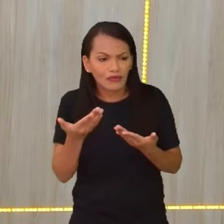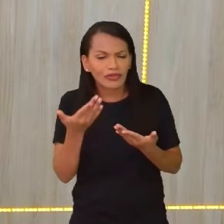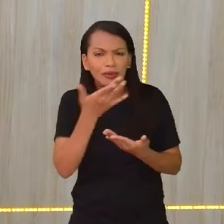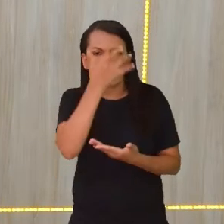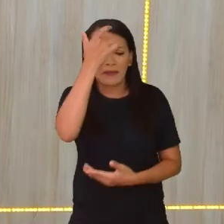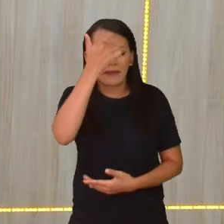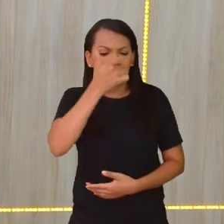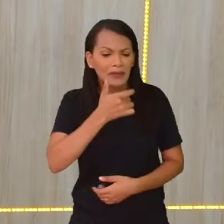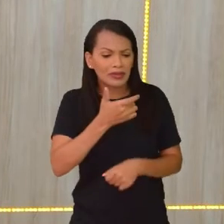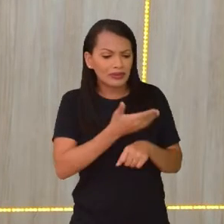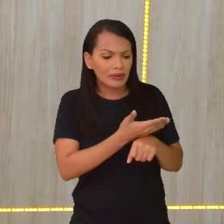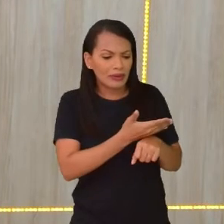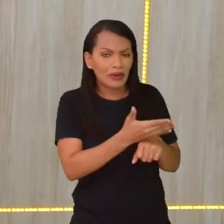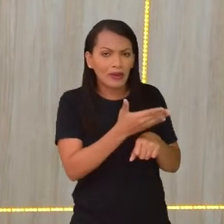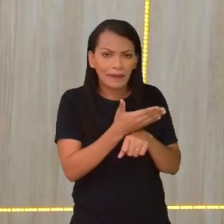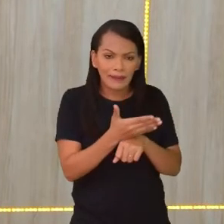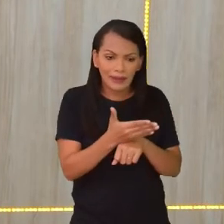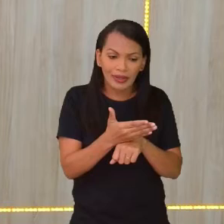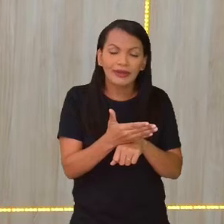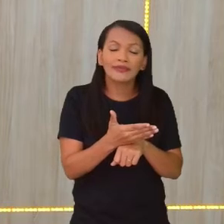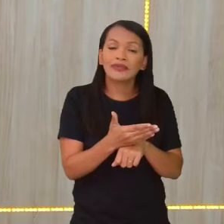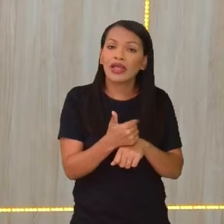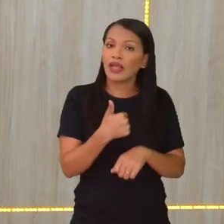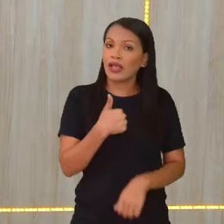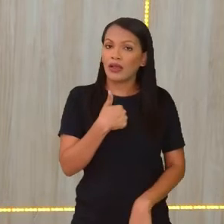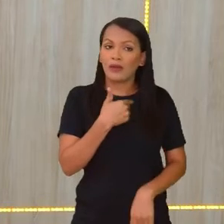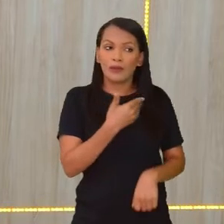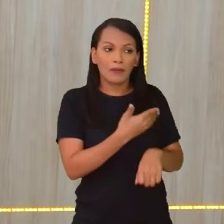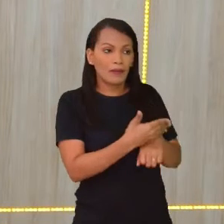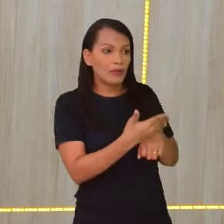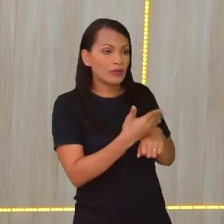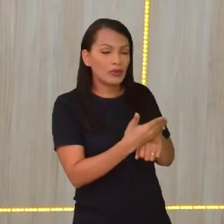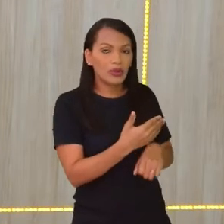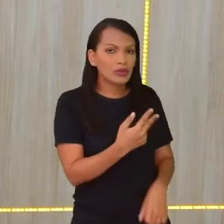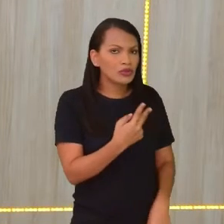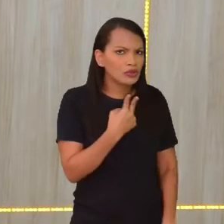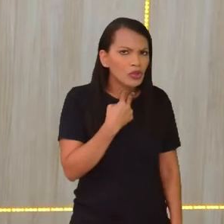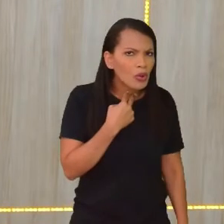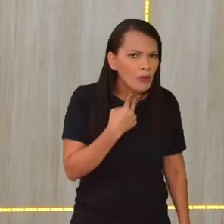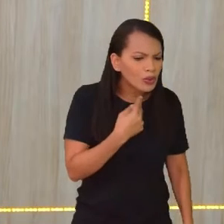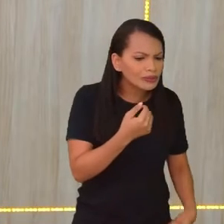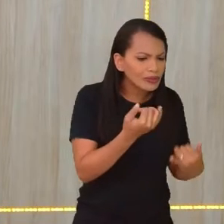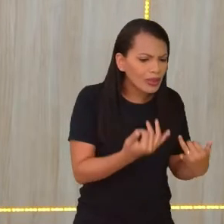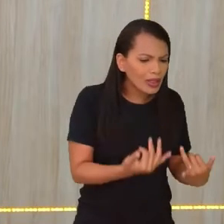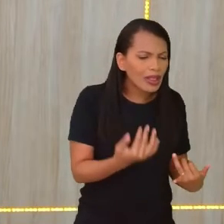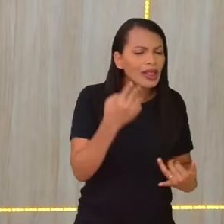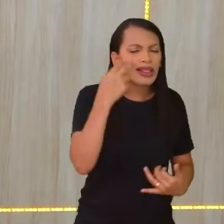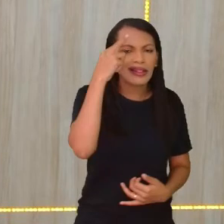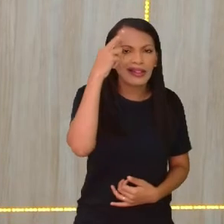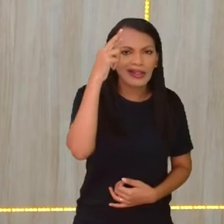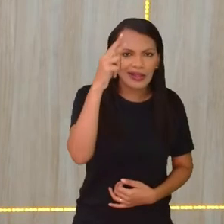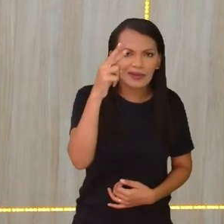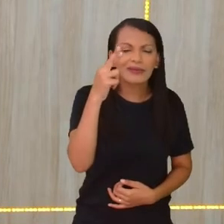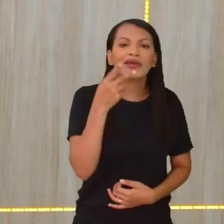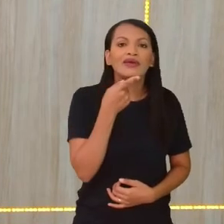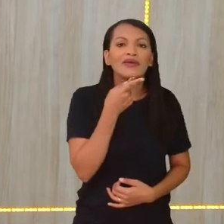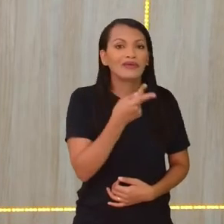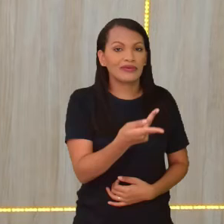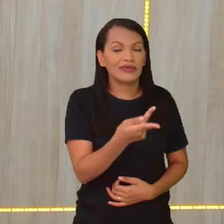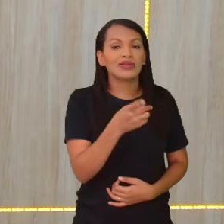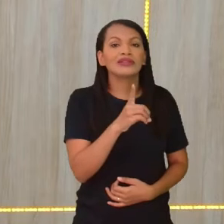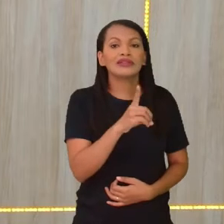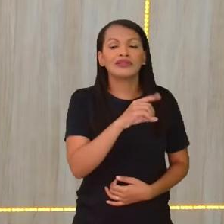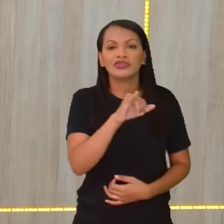falar. Não estou dizendo que a gente, enquanto branca, a gente não possa. Vamos lembrar a fala da